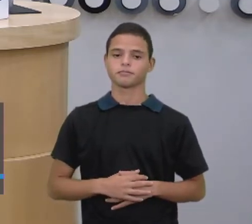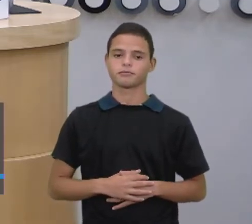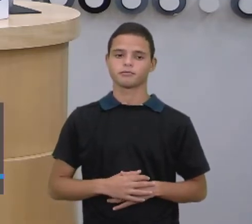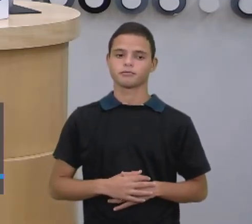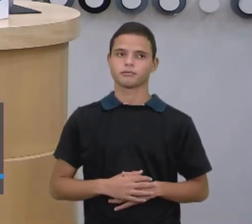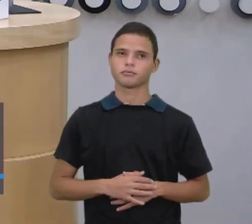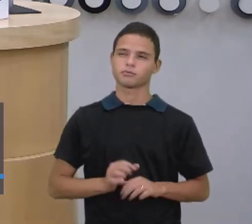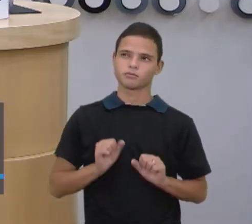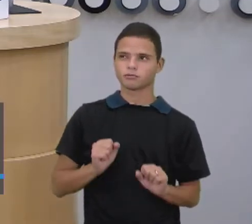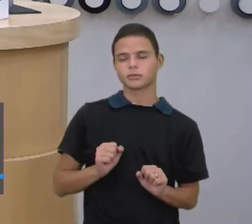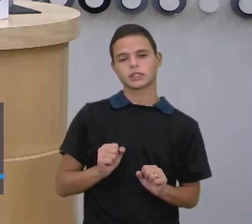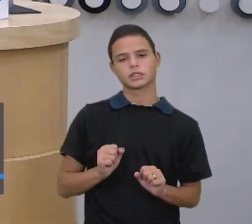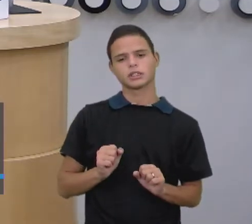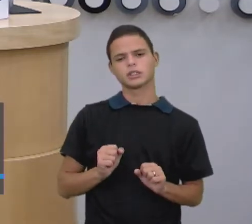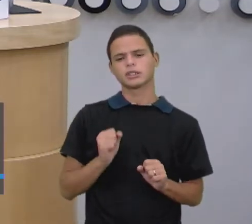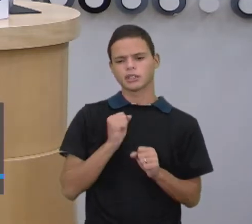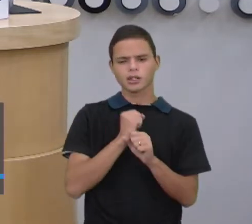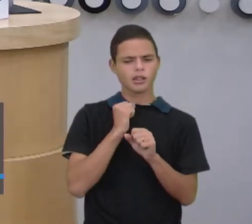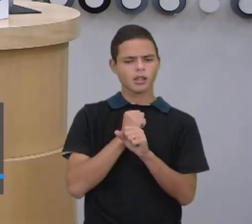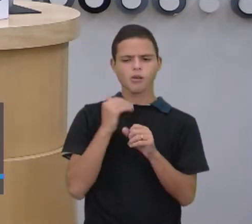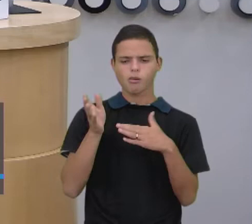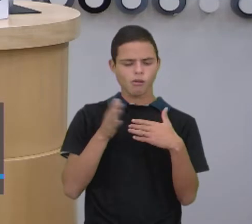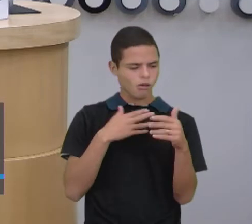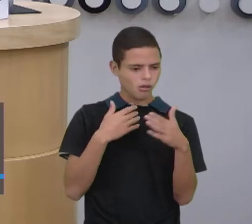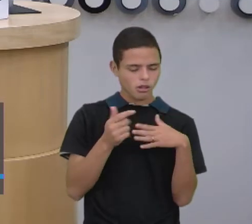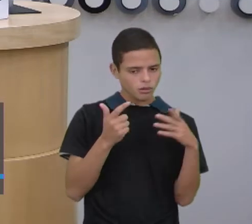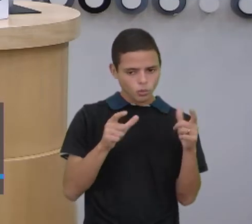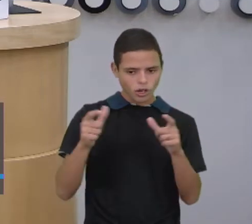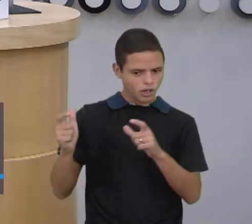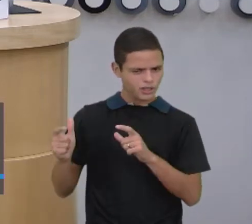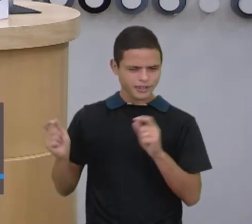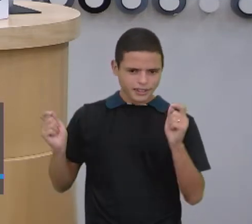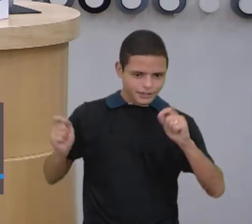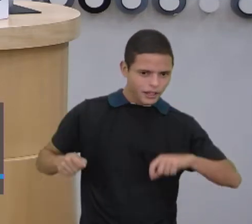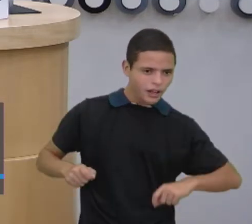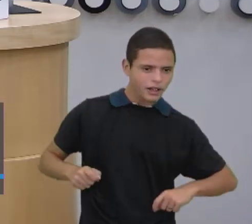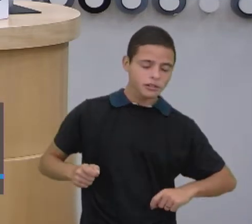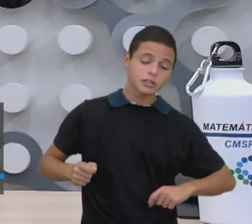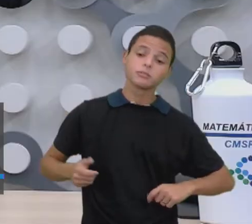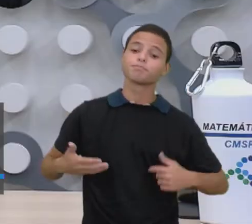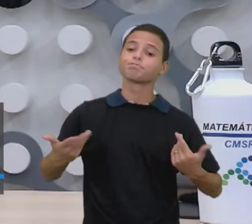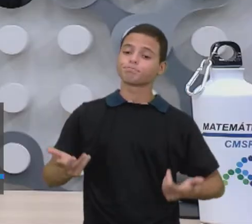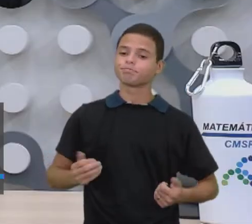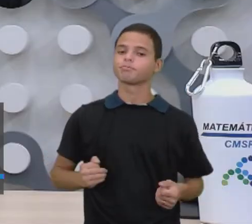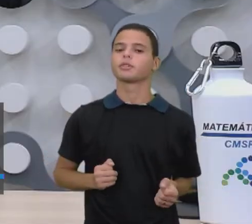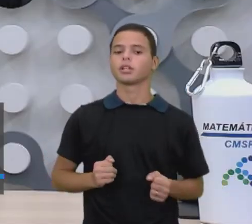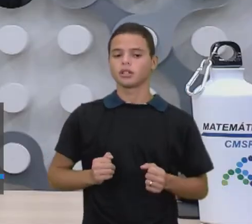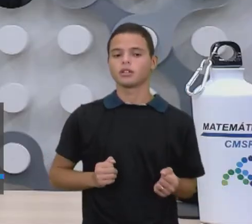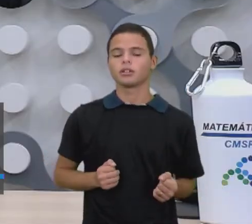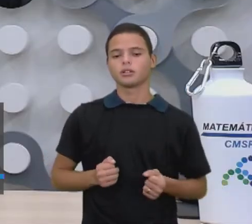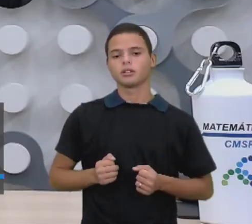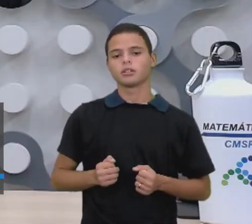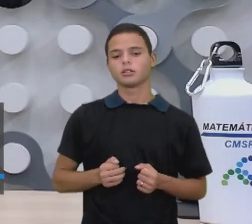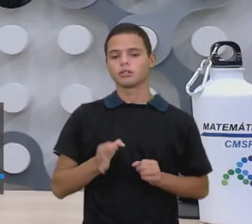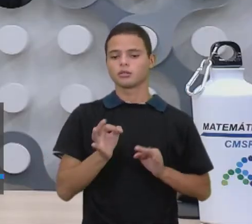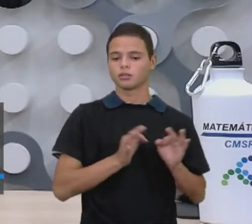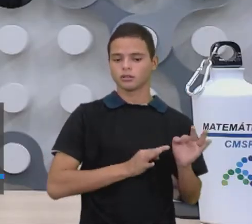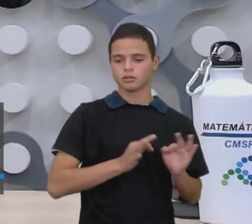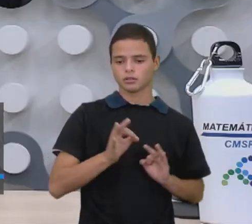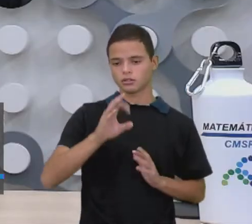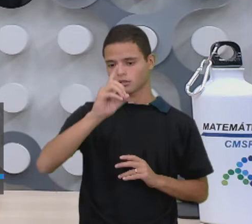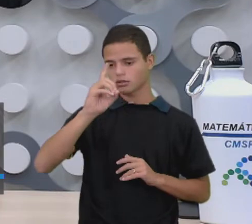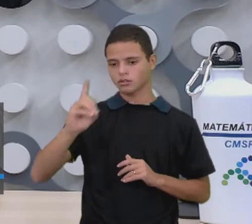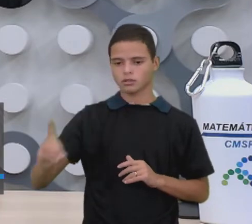Ela pode ser construída em qualquer lugar, né? Então, a lei de diretrizes, o plano diretor